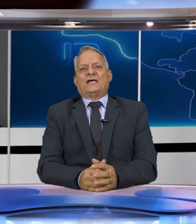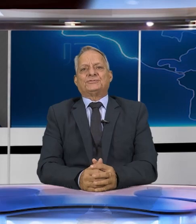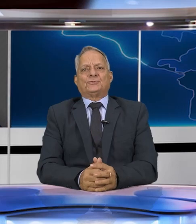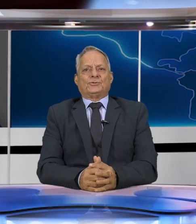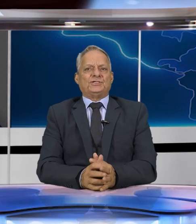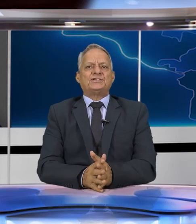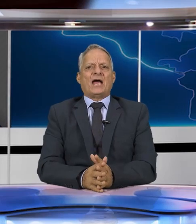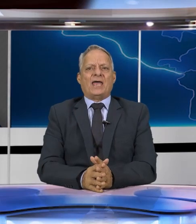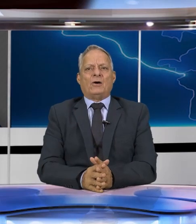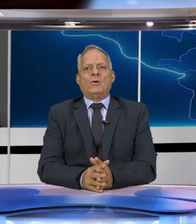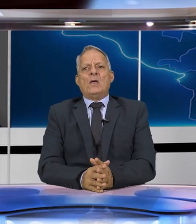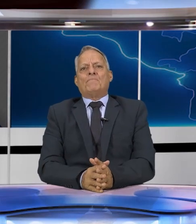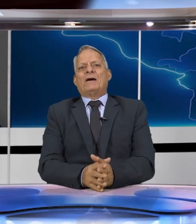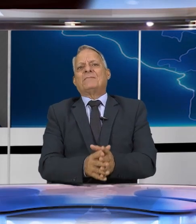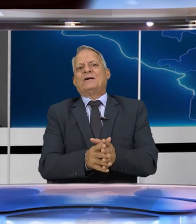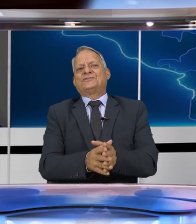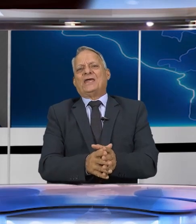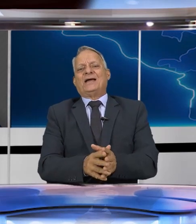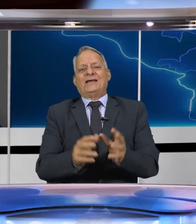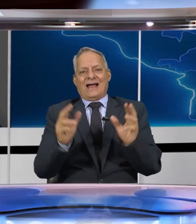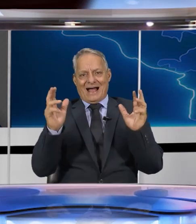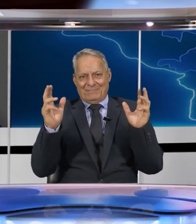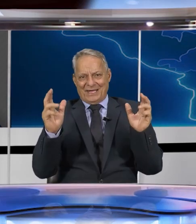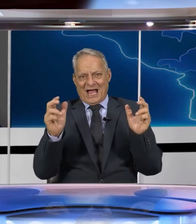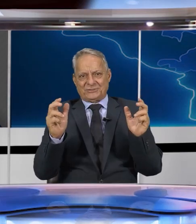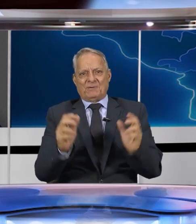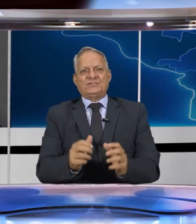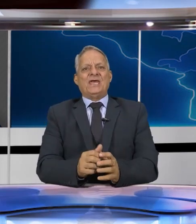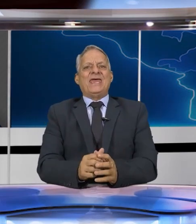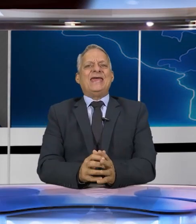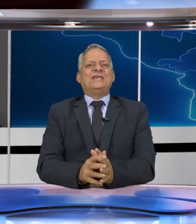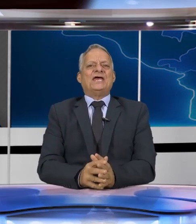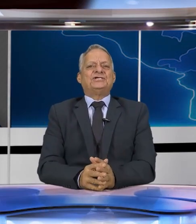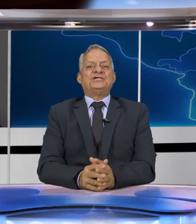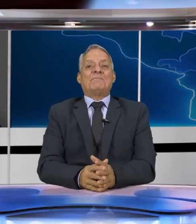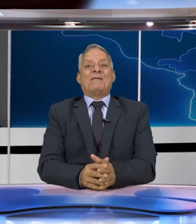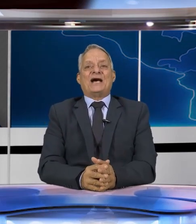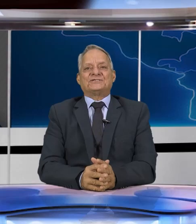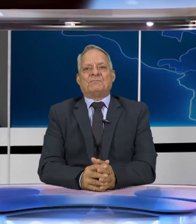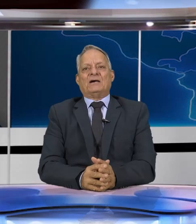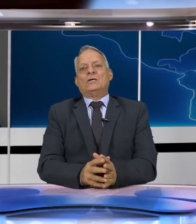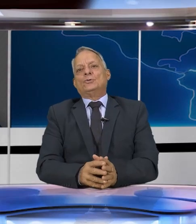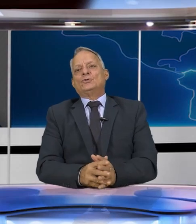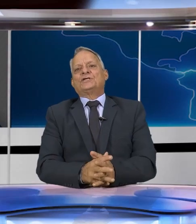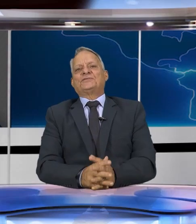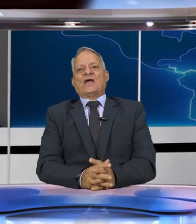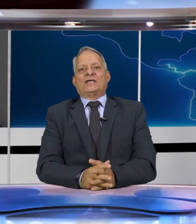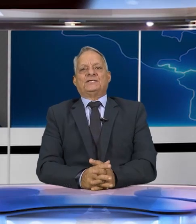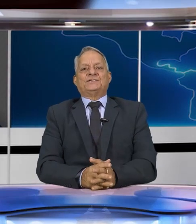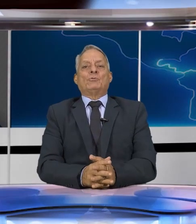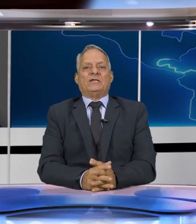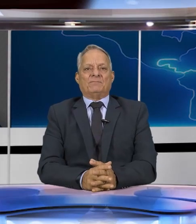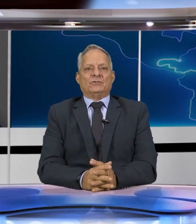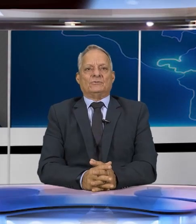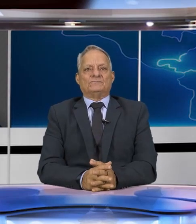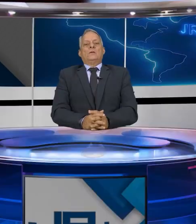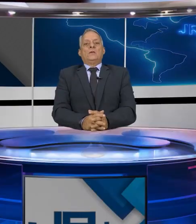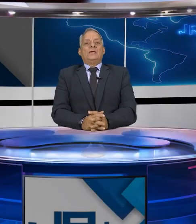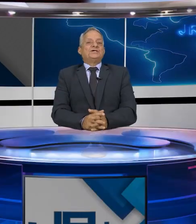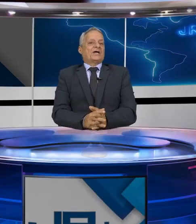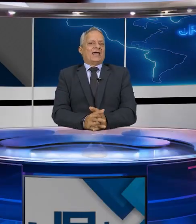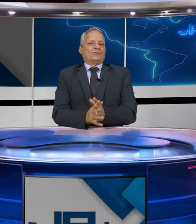ao exército de Israel para manter, abre aspas, energia máxima nos ataques ao